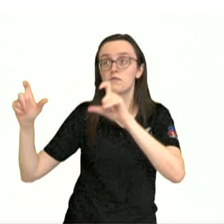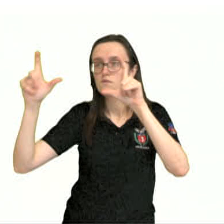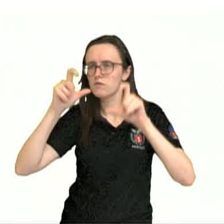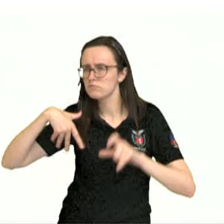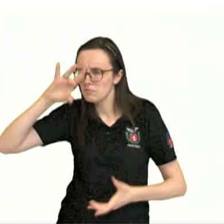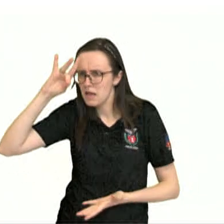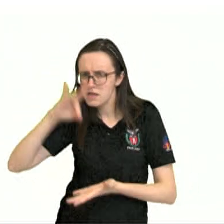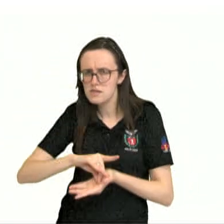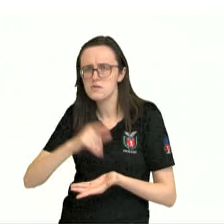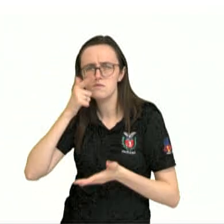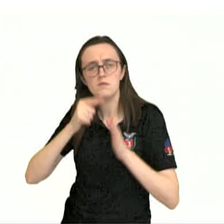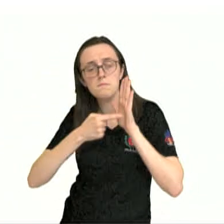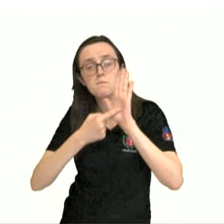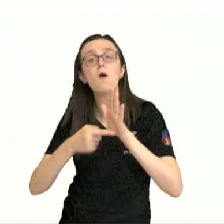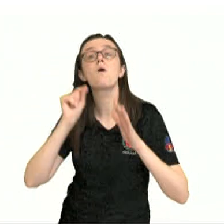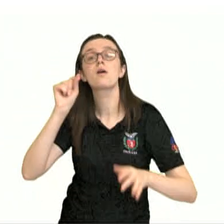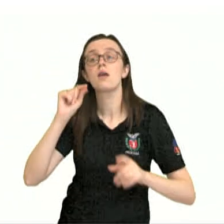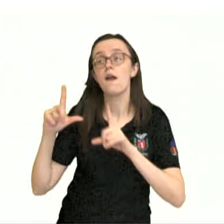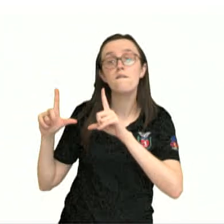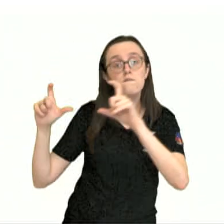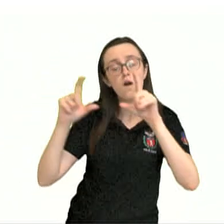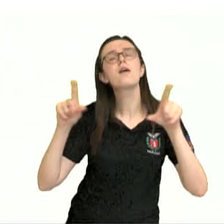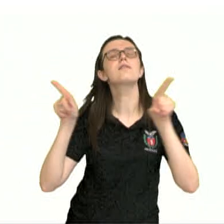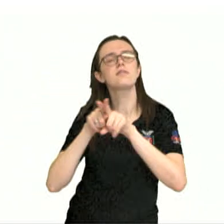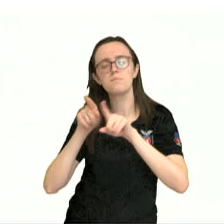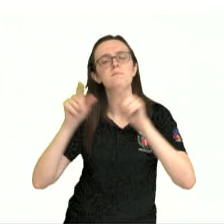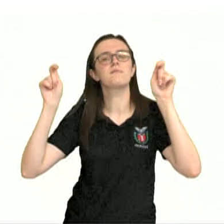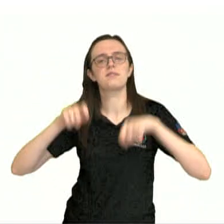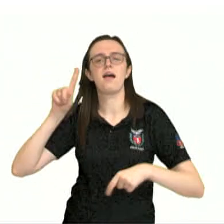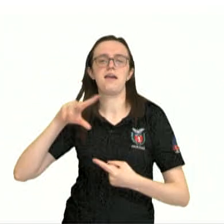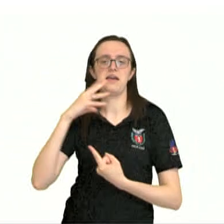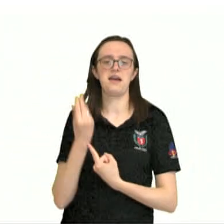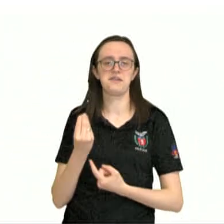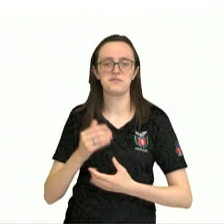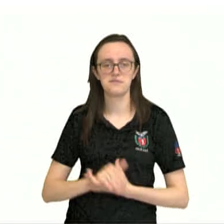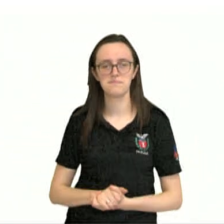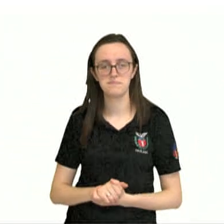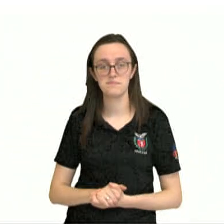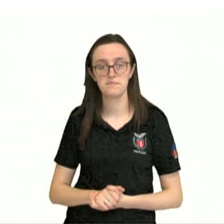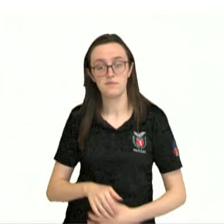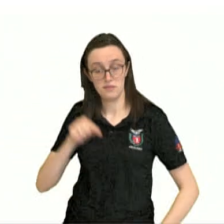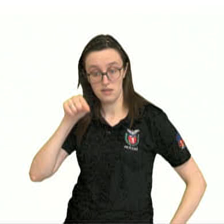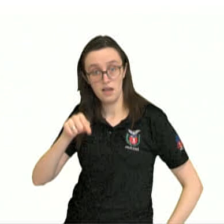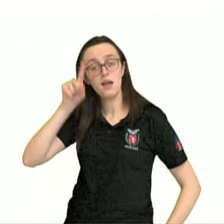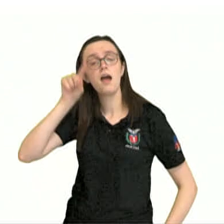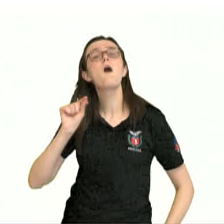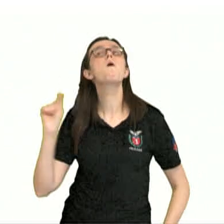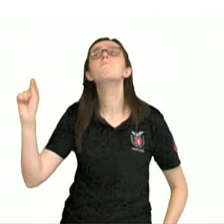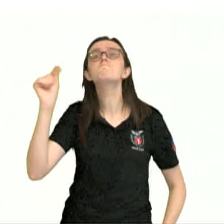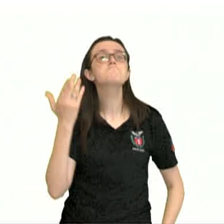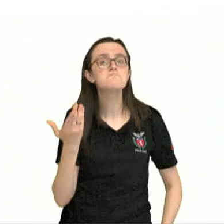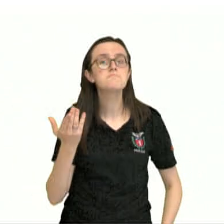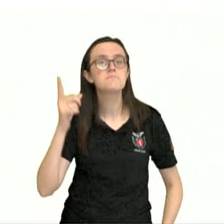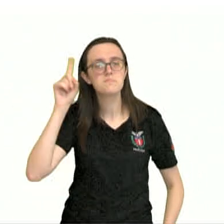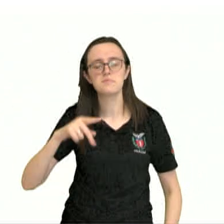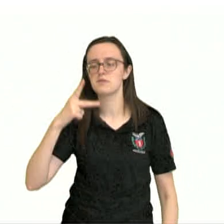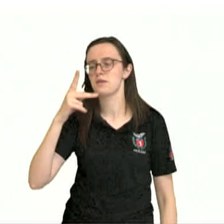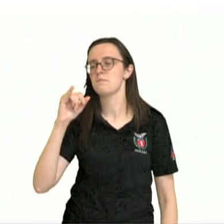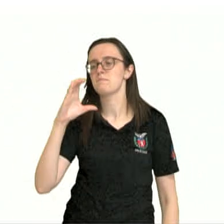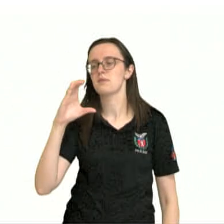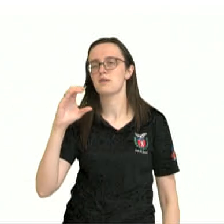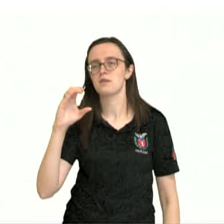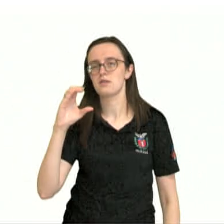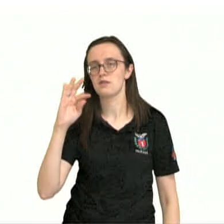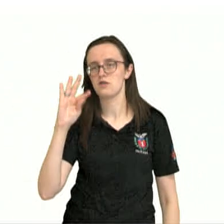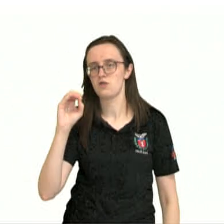para demonstrar que a fotografia também poderia ser arte. Essa empreitada ficou conhecida como